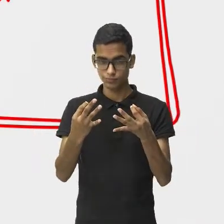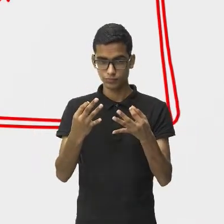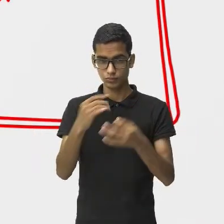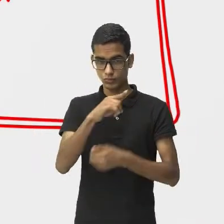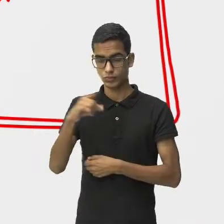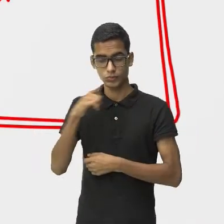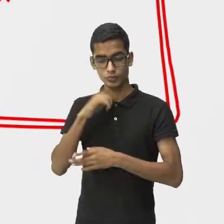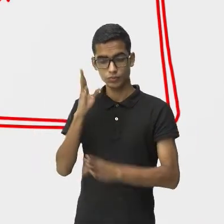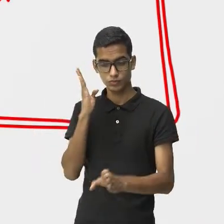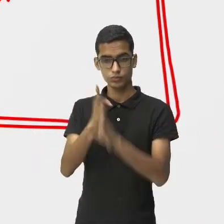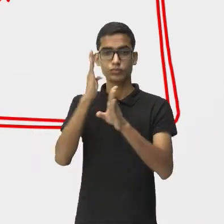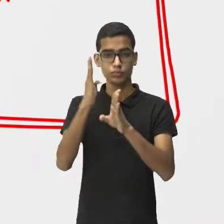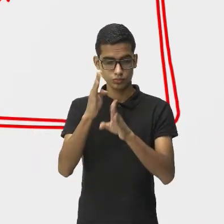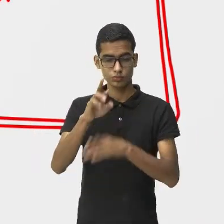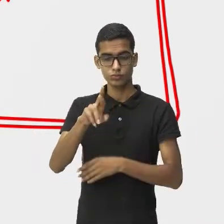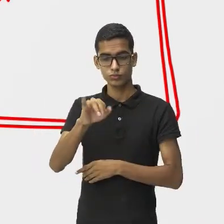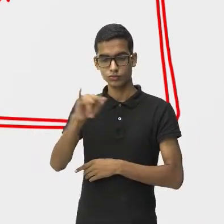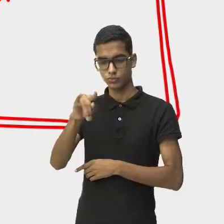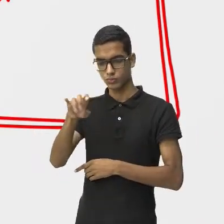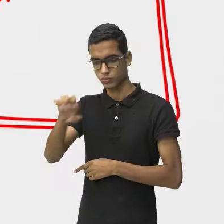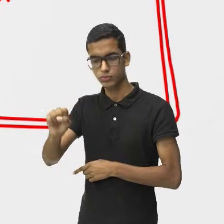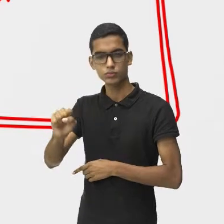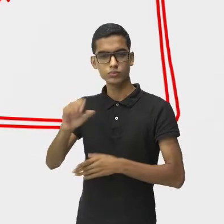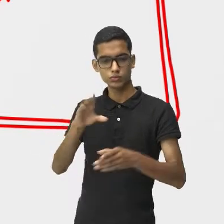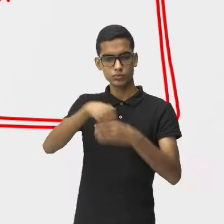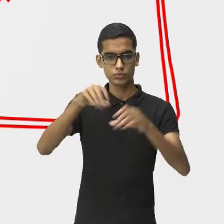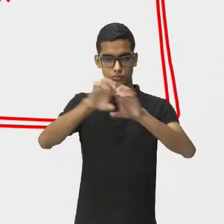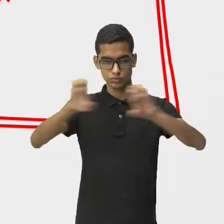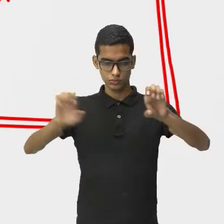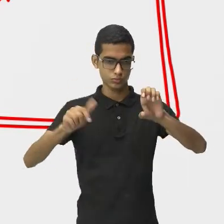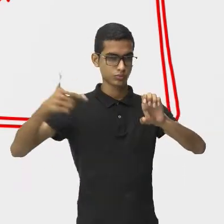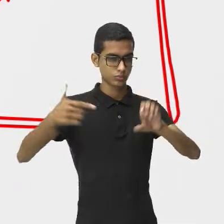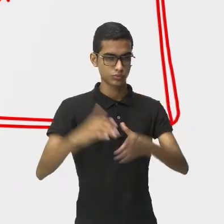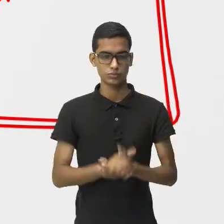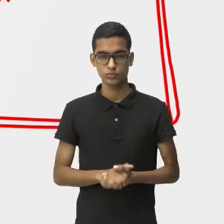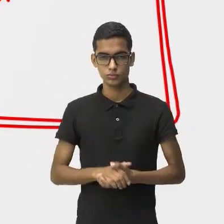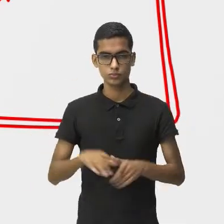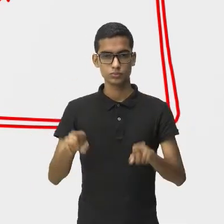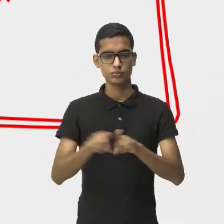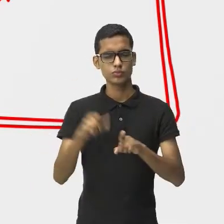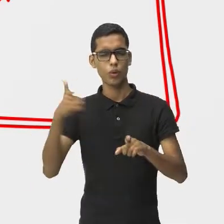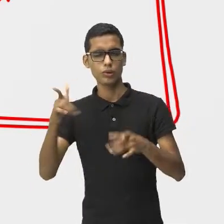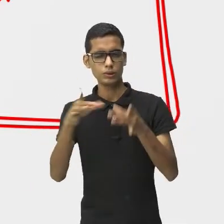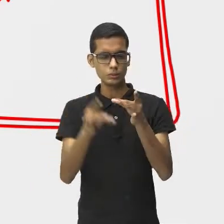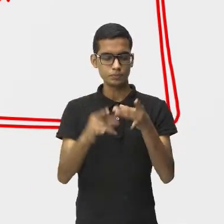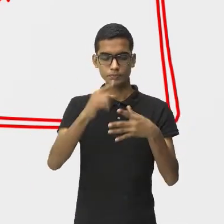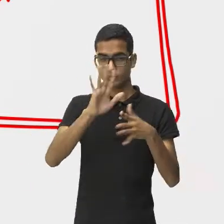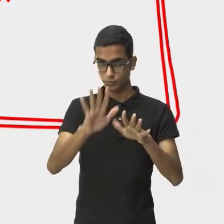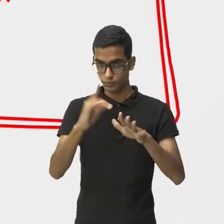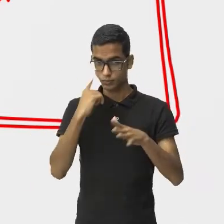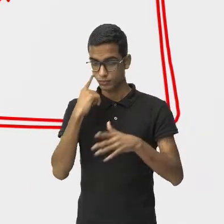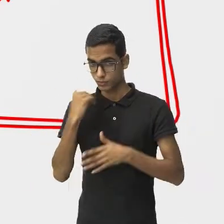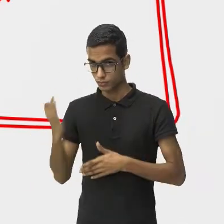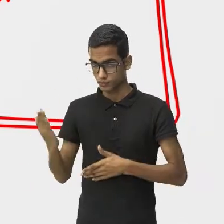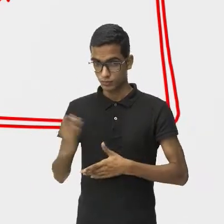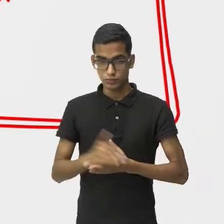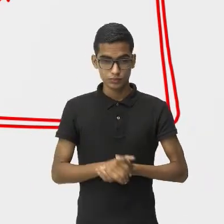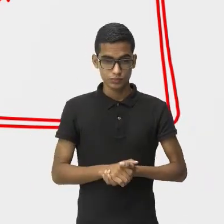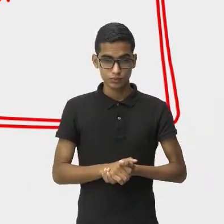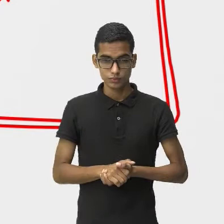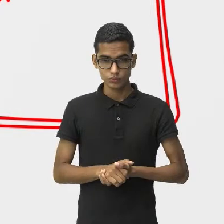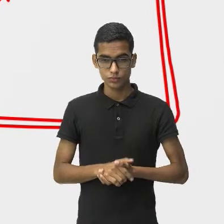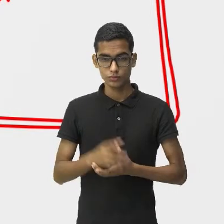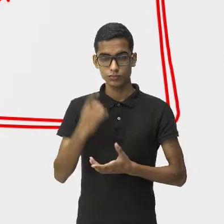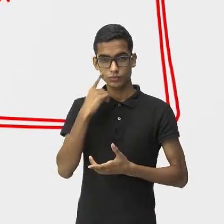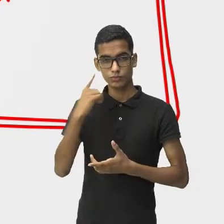as raízes de uma equação do segundo grau, tá? Outro detalhe também, ó. Olha a função quadrática, a forma que ela